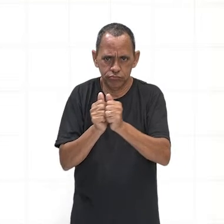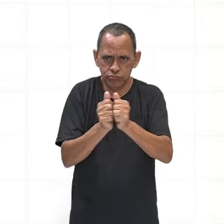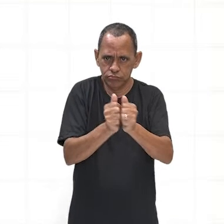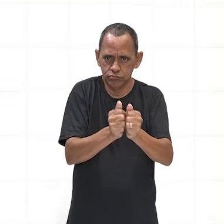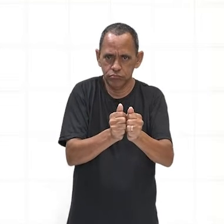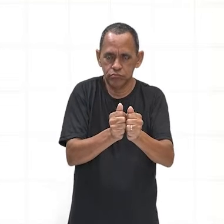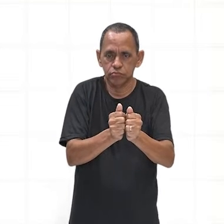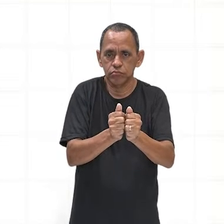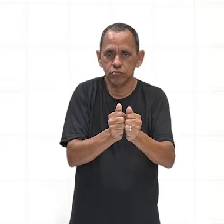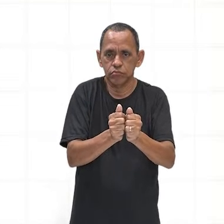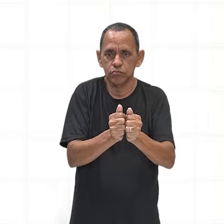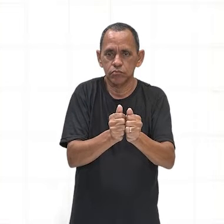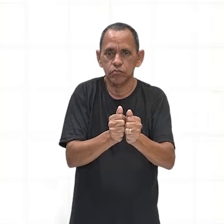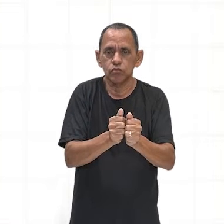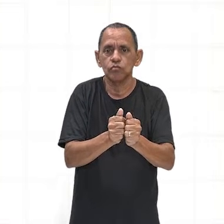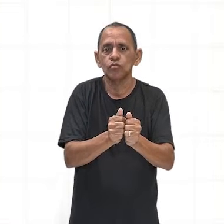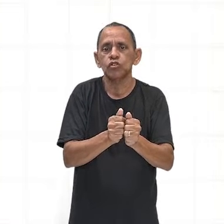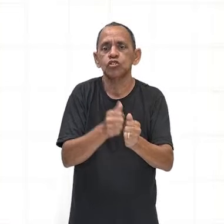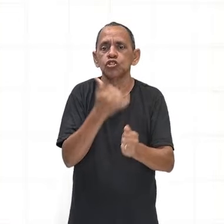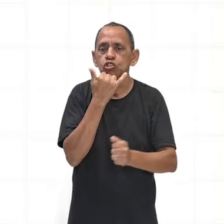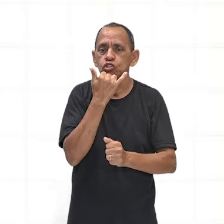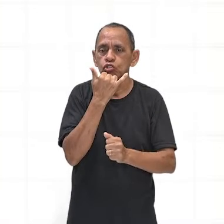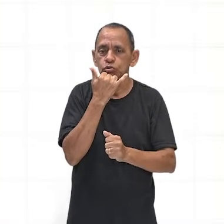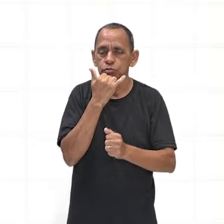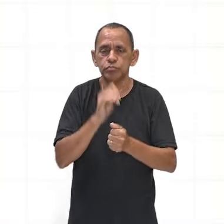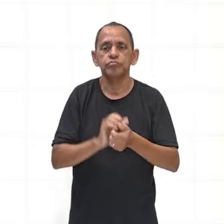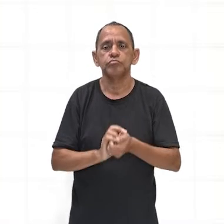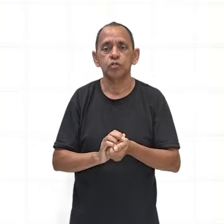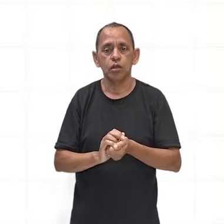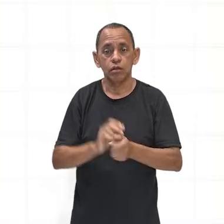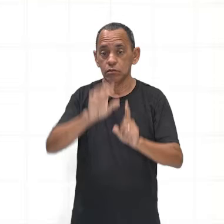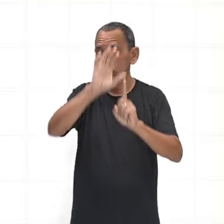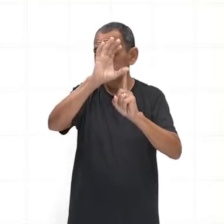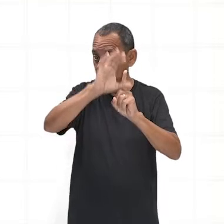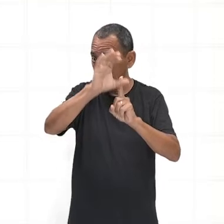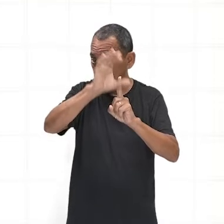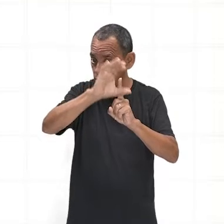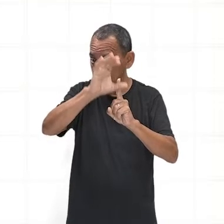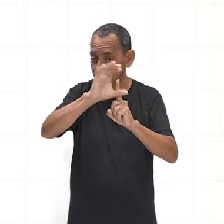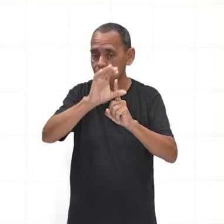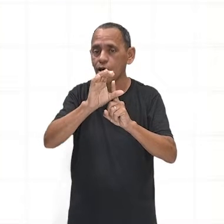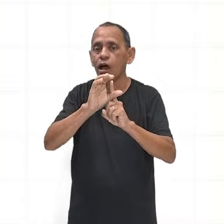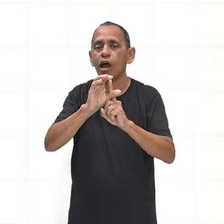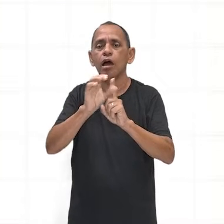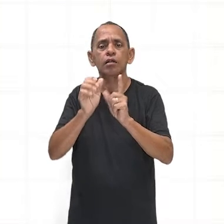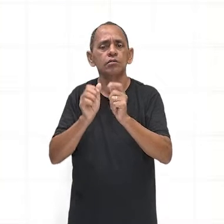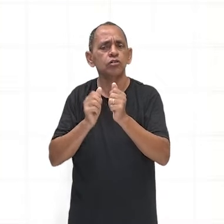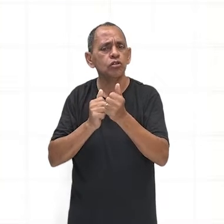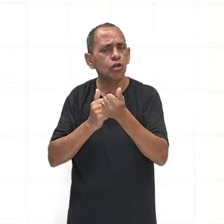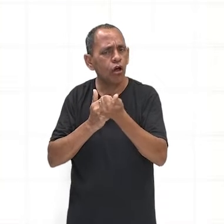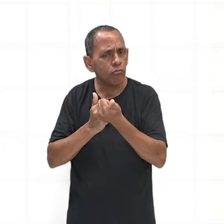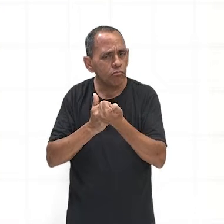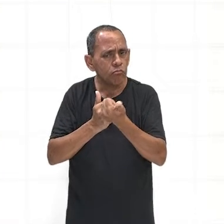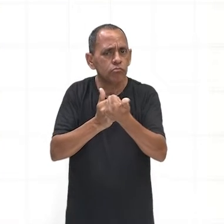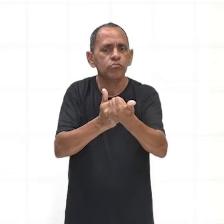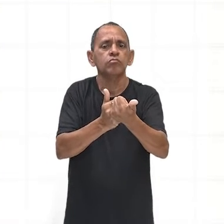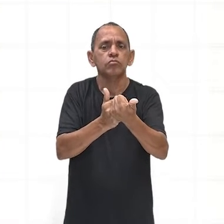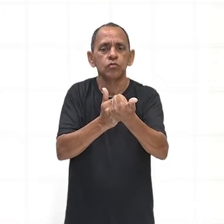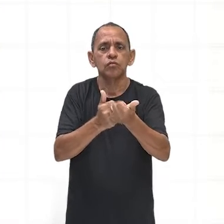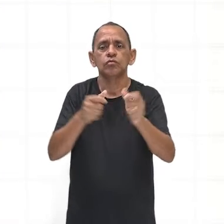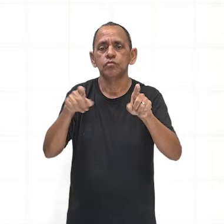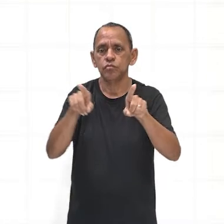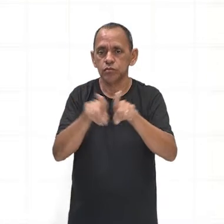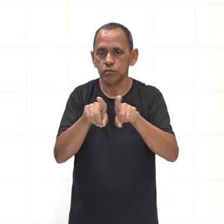acompanhavam o ciclo do tempo, né, para medir ali um dia após o outro e tal, mas também acabavam